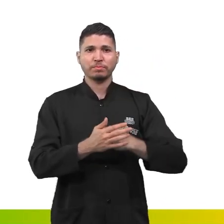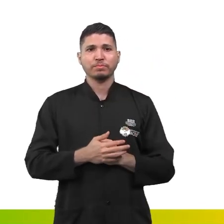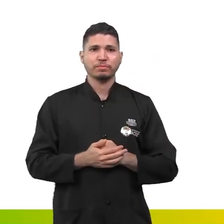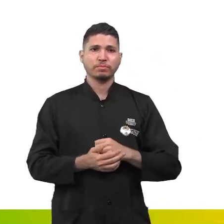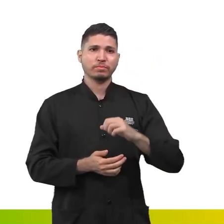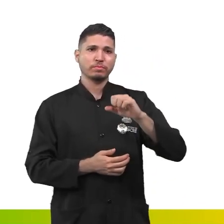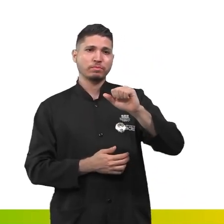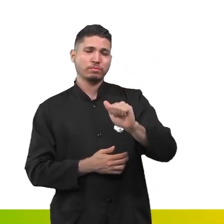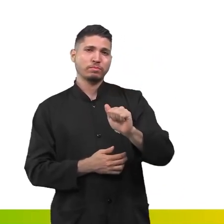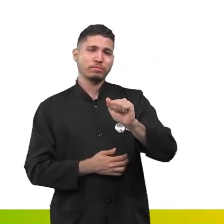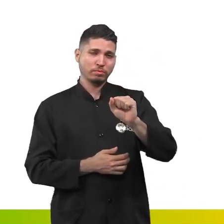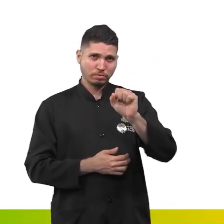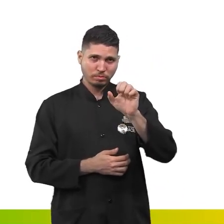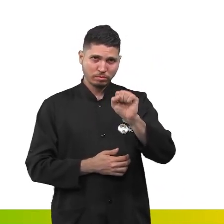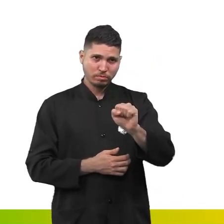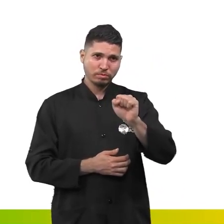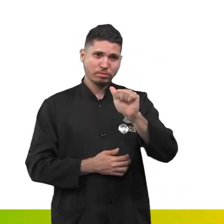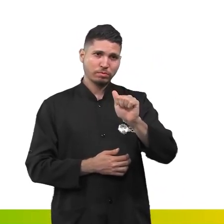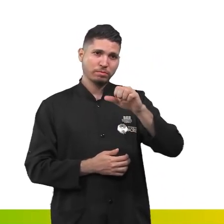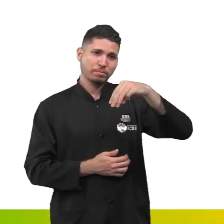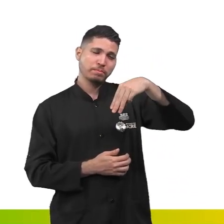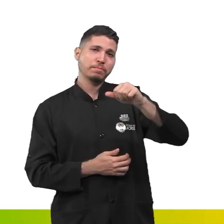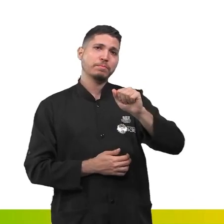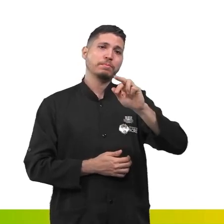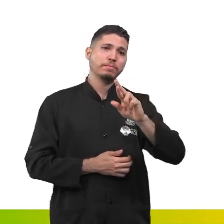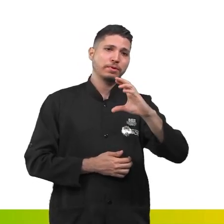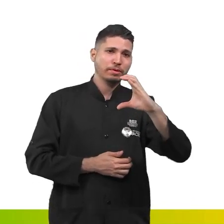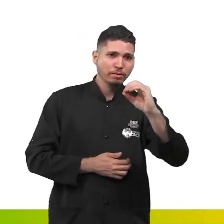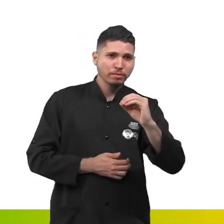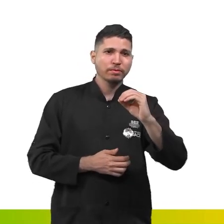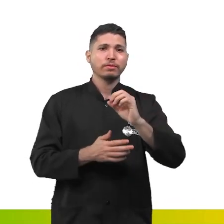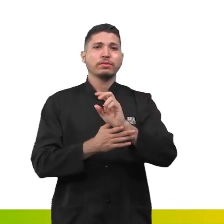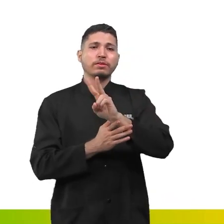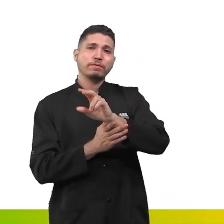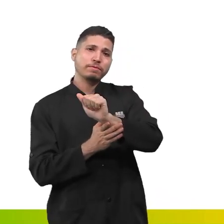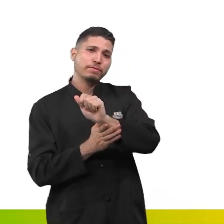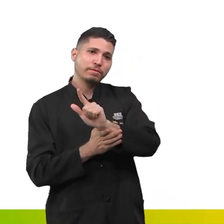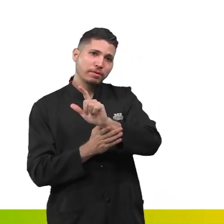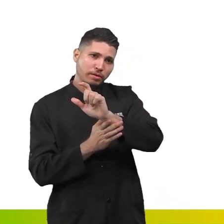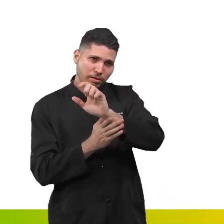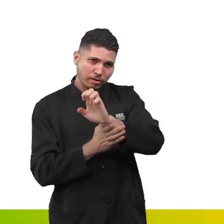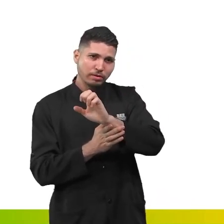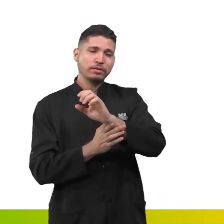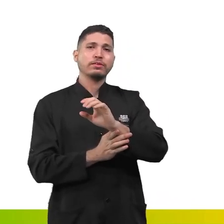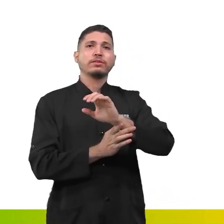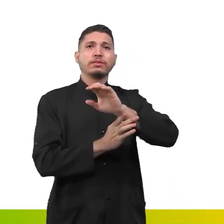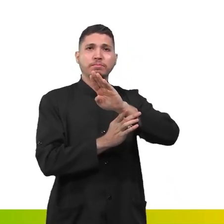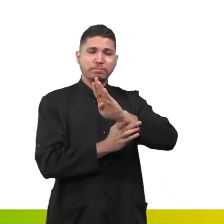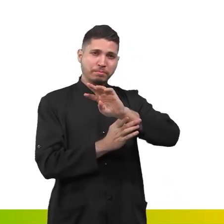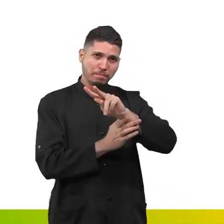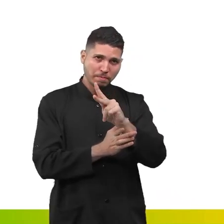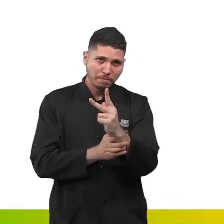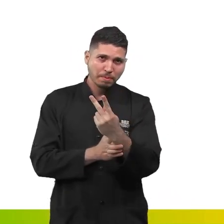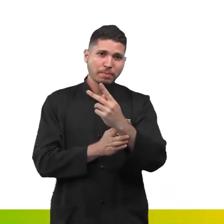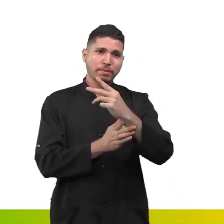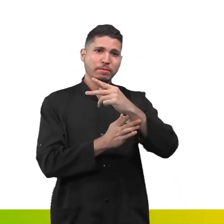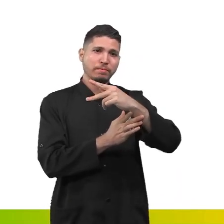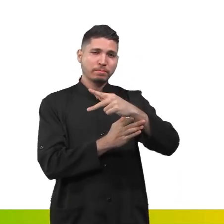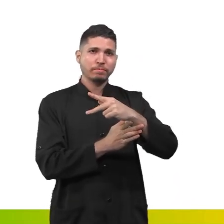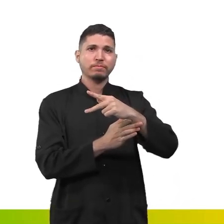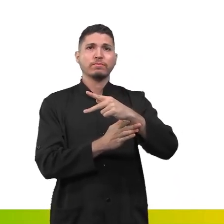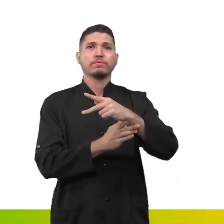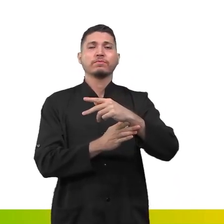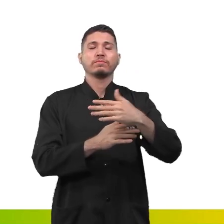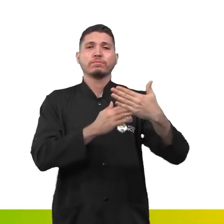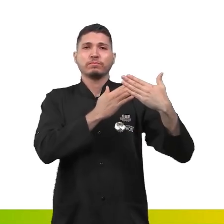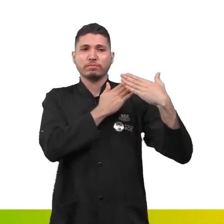a Vale do Rio Doce e a BHP Billiton, que foram aí responsabilizadas tendo que